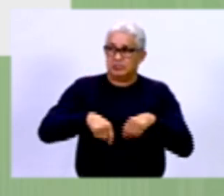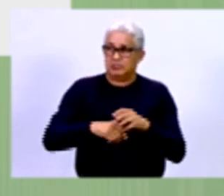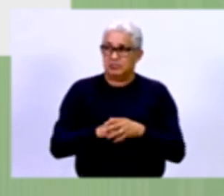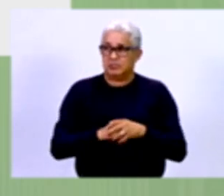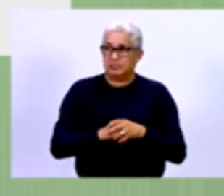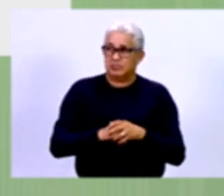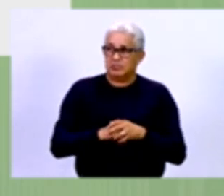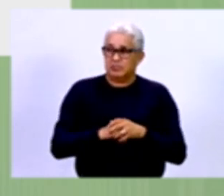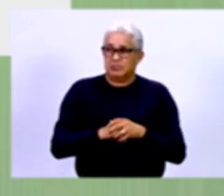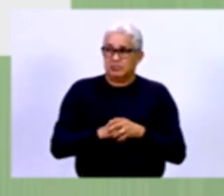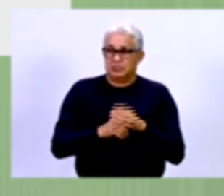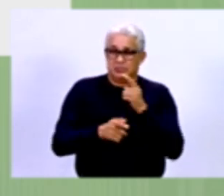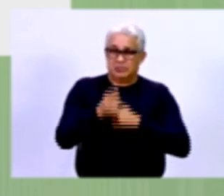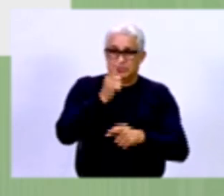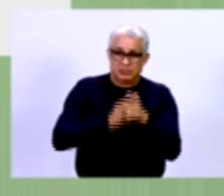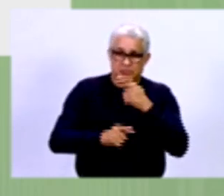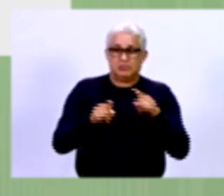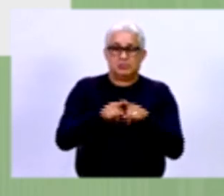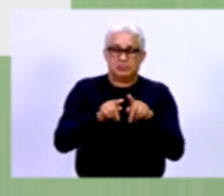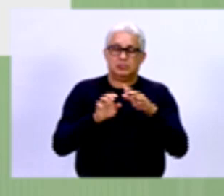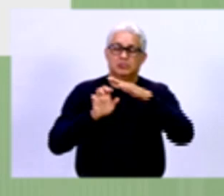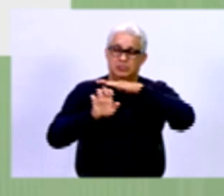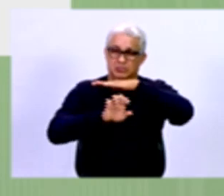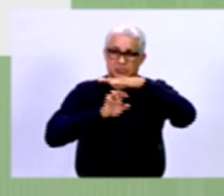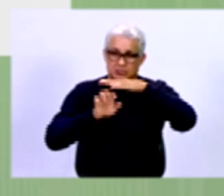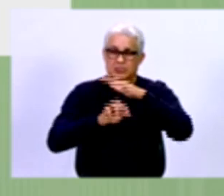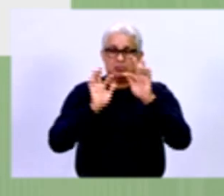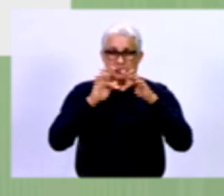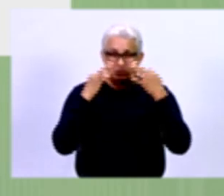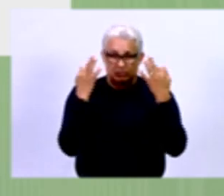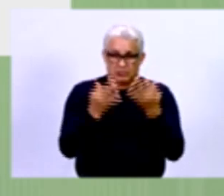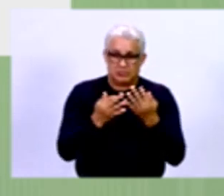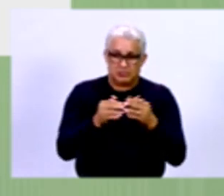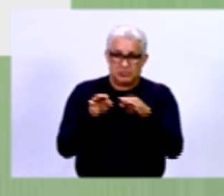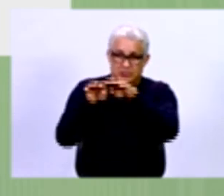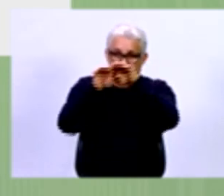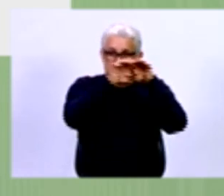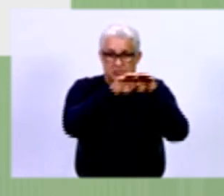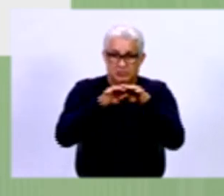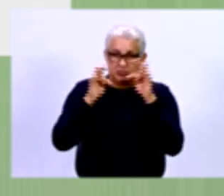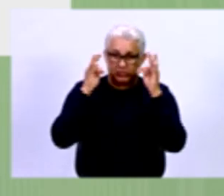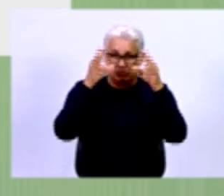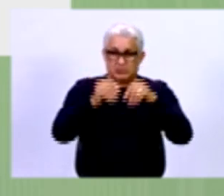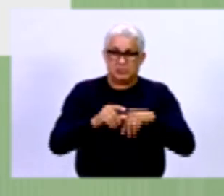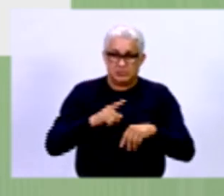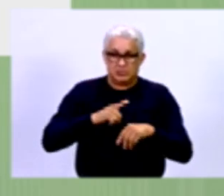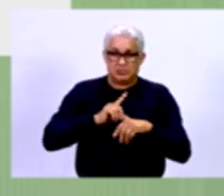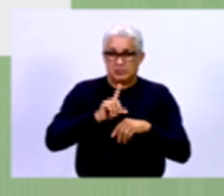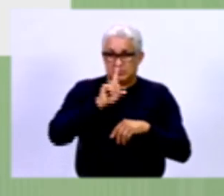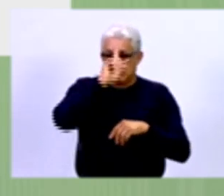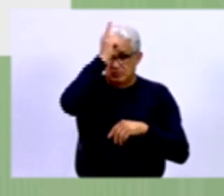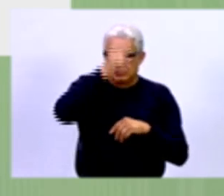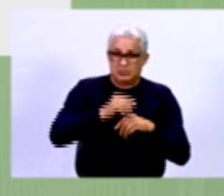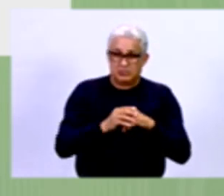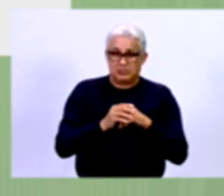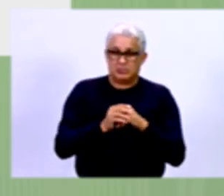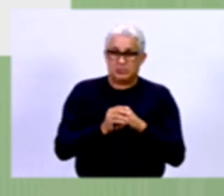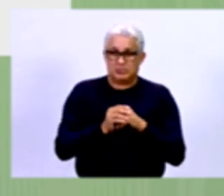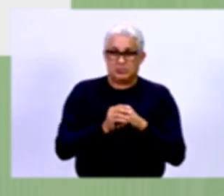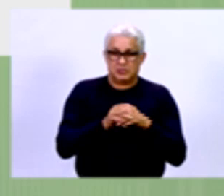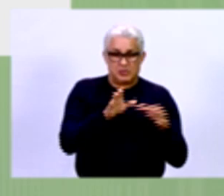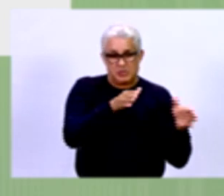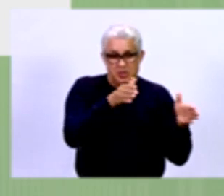possibilita aos gestores, aos empresários, às famílias, aos cidadãos em geral, ter uma ideia da trajetória que